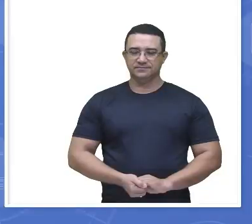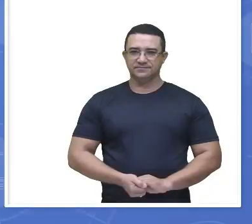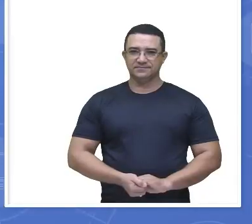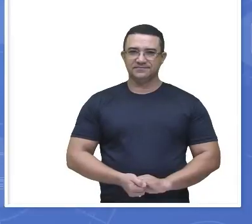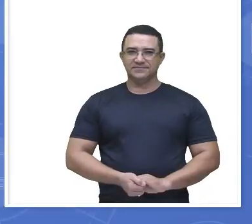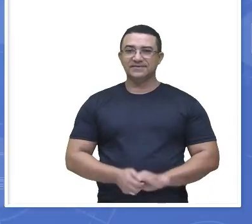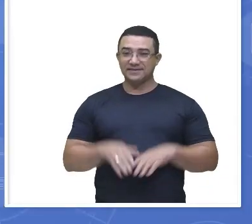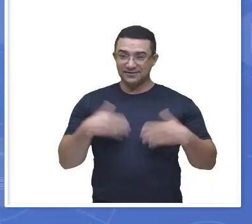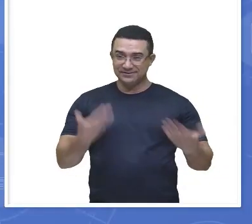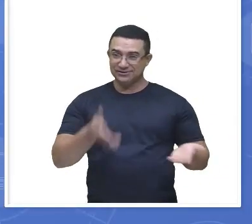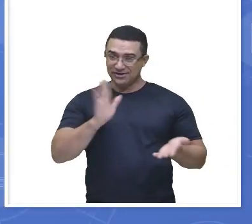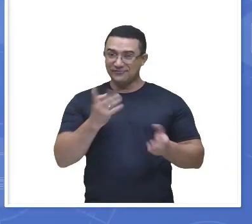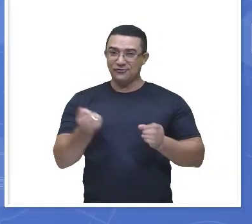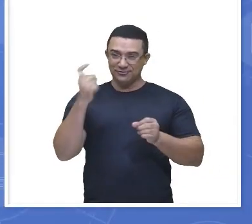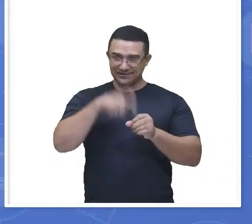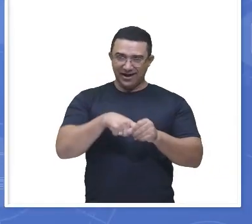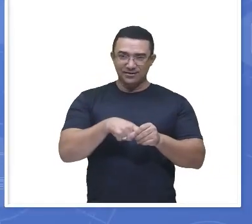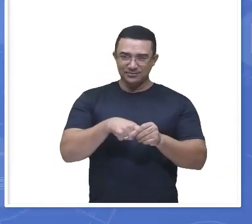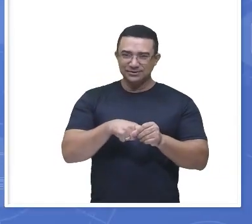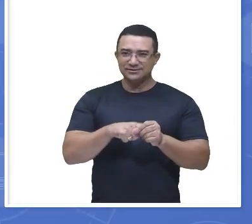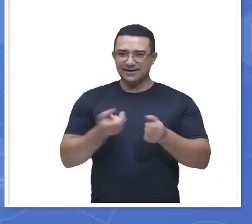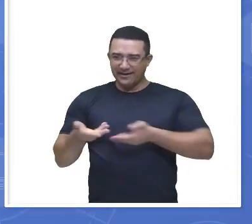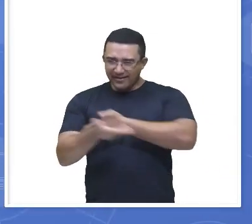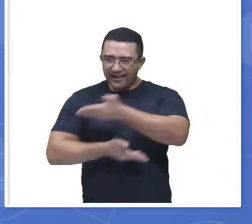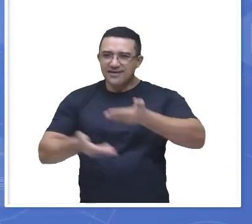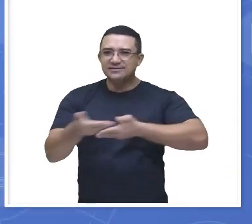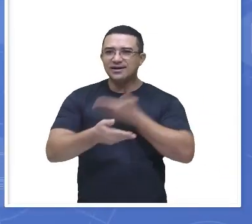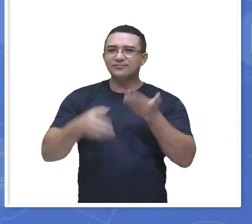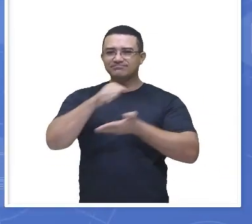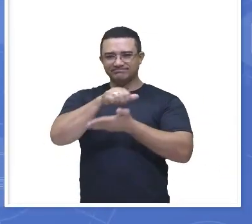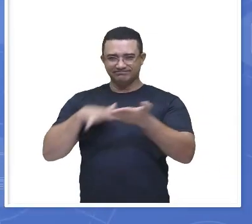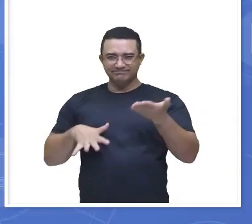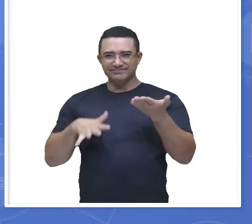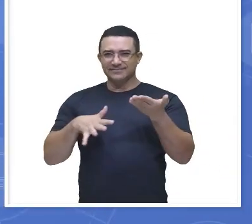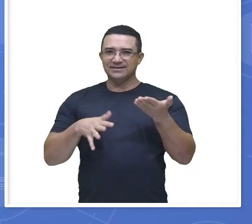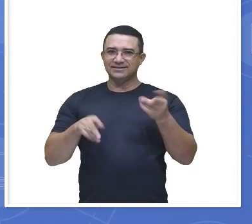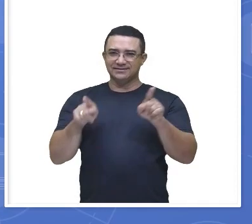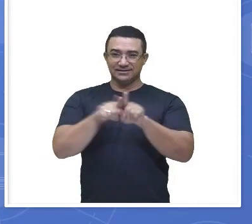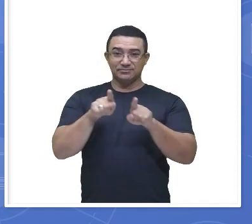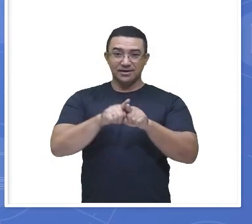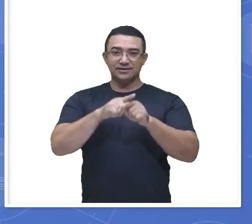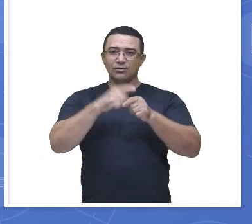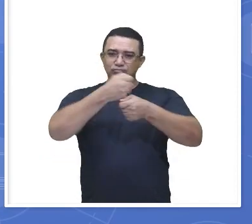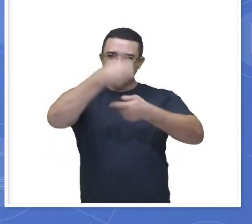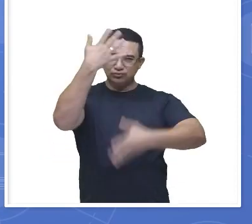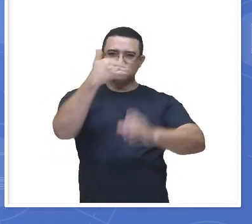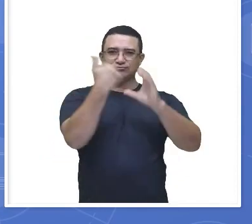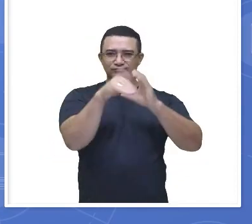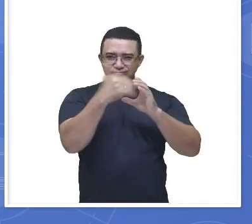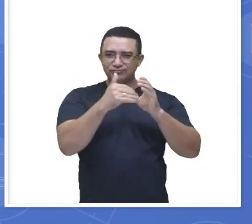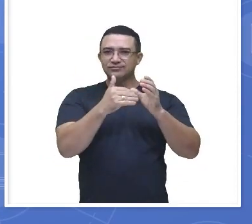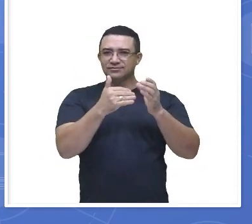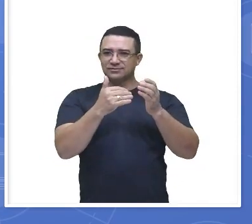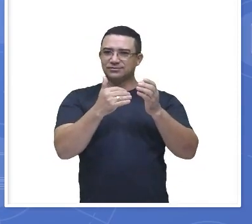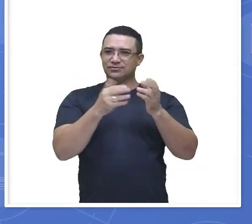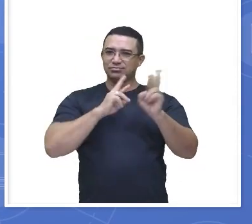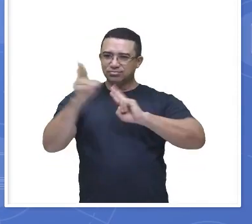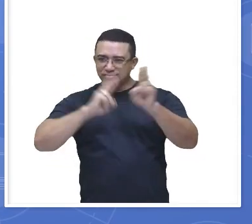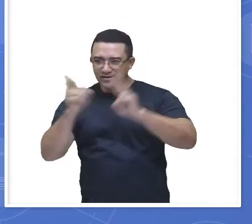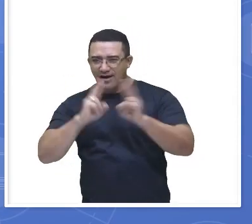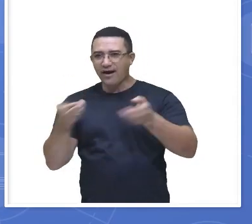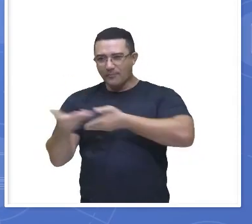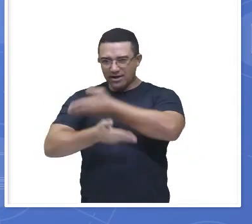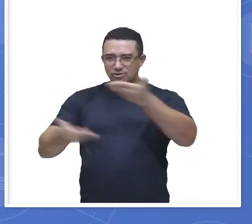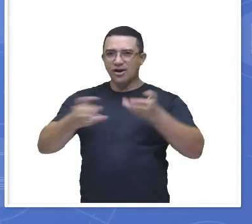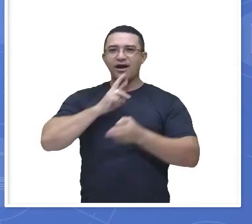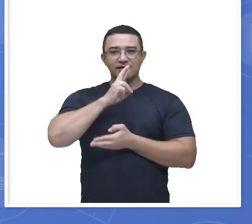Muito bem, então retornamos para a nossa interação, para compartilharmos a nossa resposta e também para o nosso comentário final